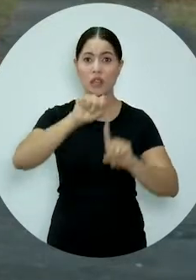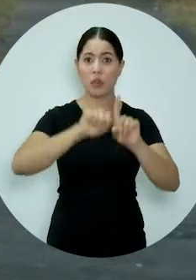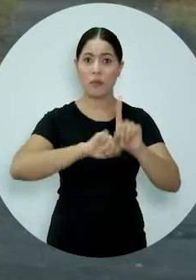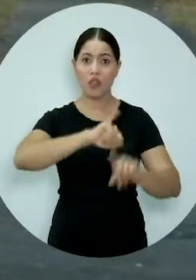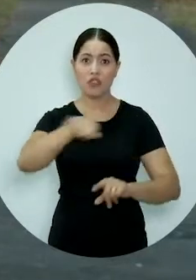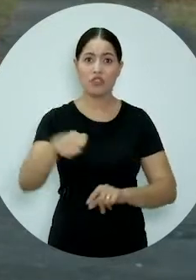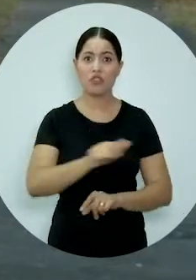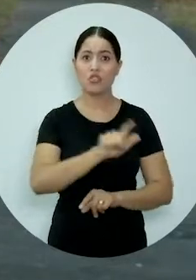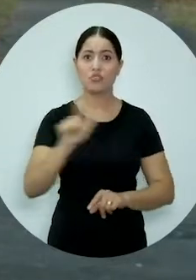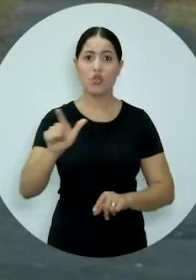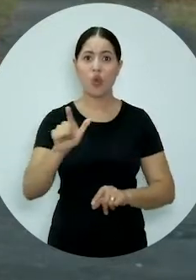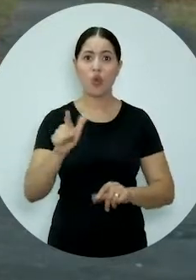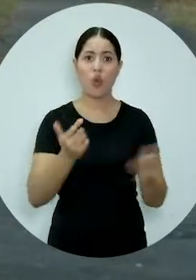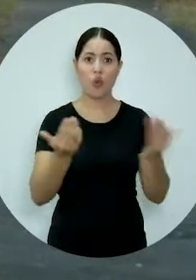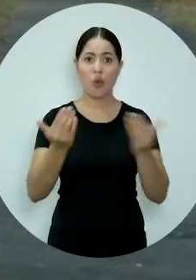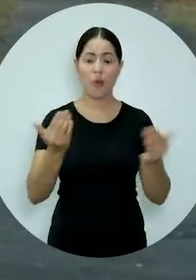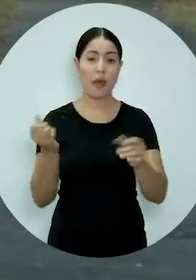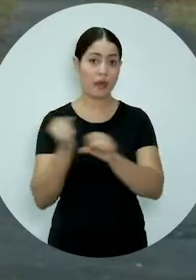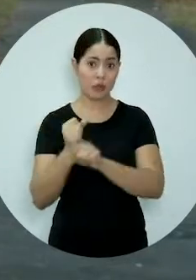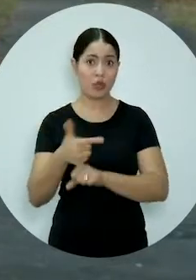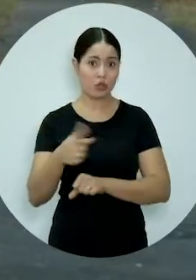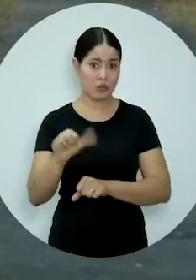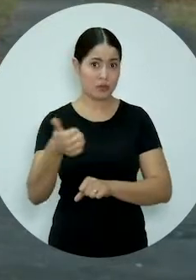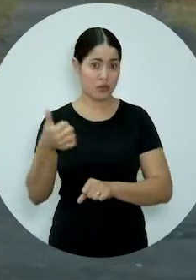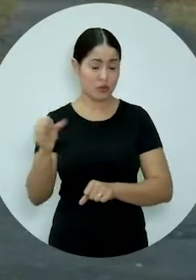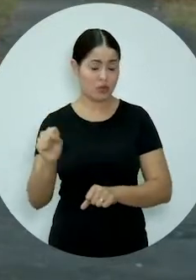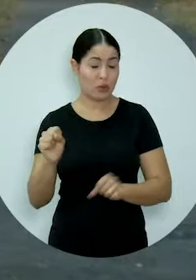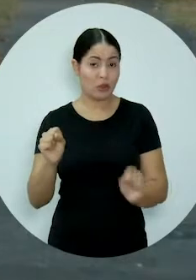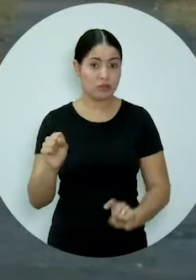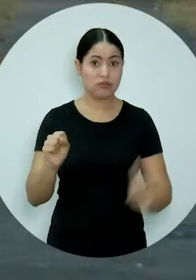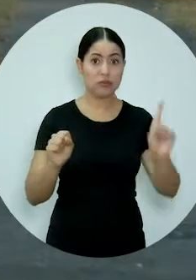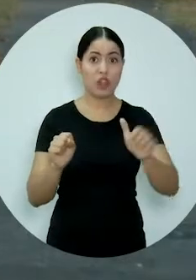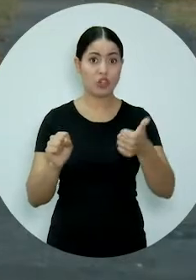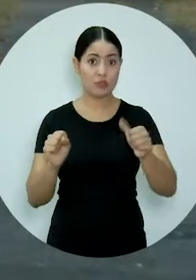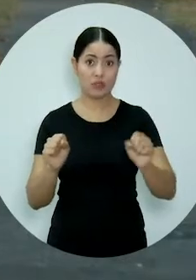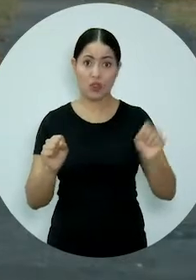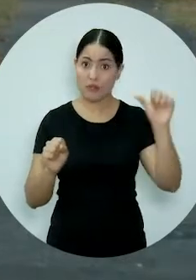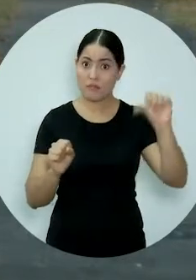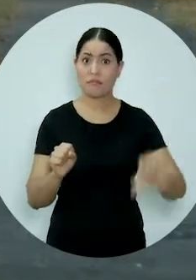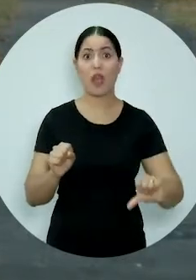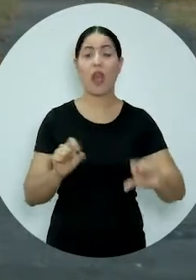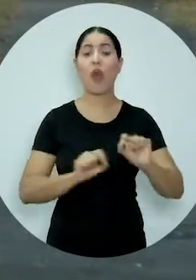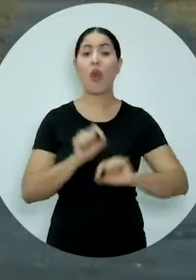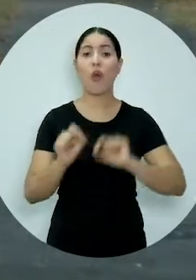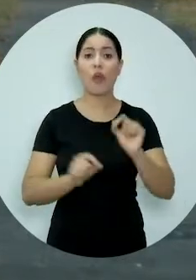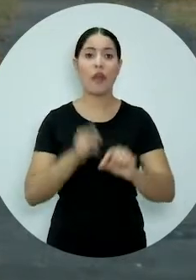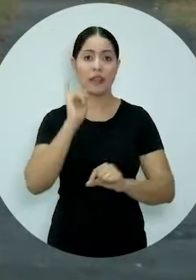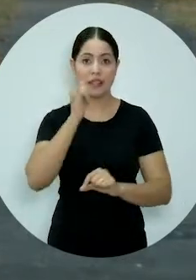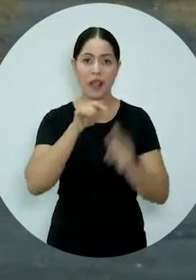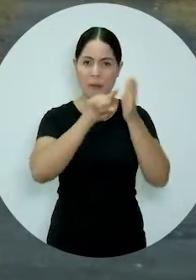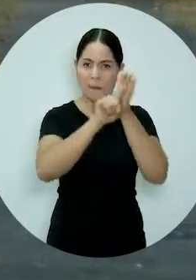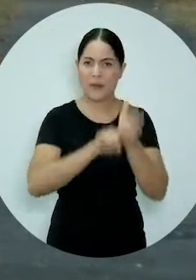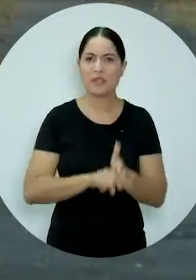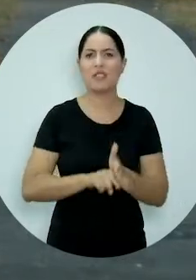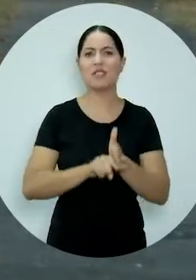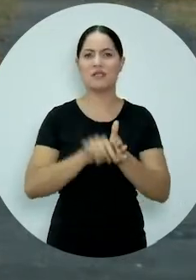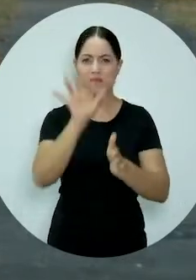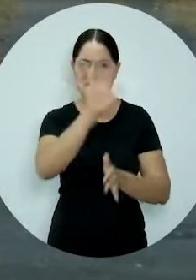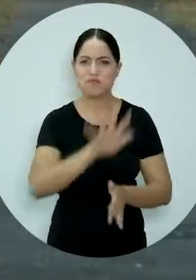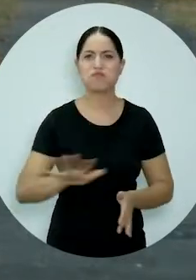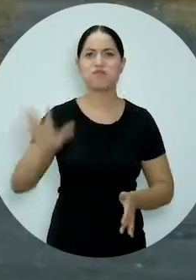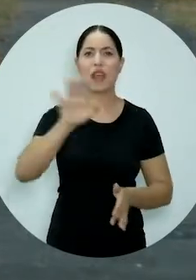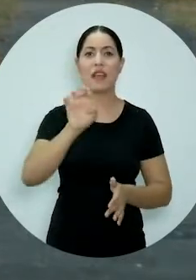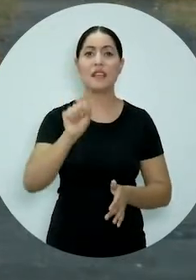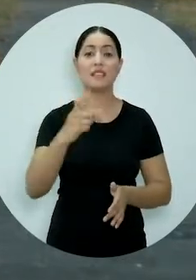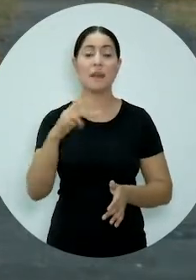em comparação ao mesmo período de 2018. Os dados são do Instituto de Pesquisas Espaciais e são alarmantes. Afinal,